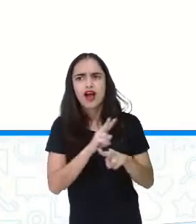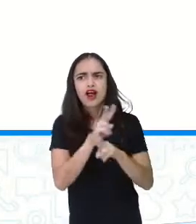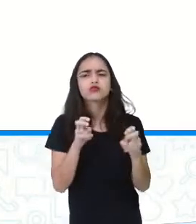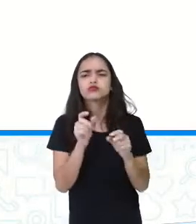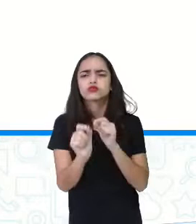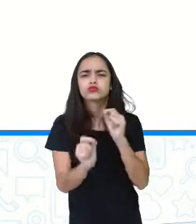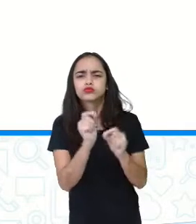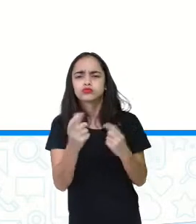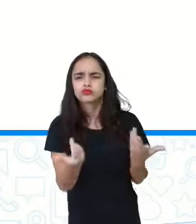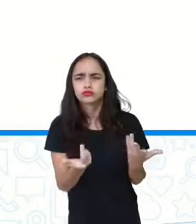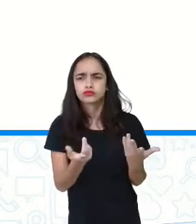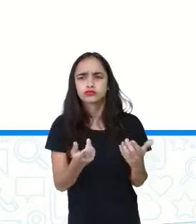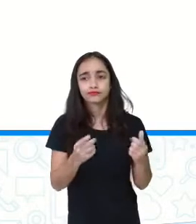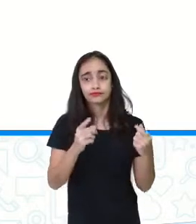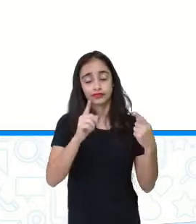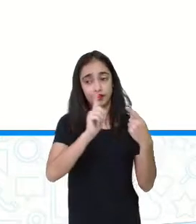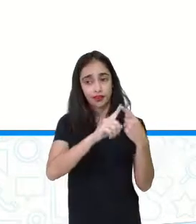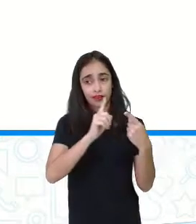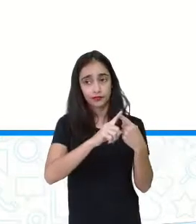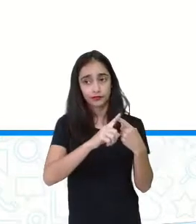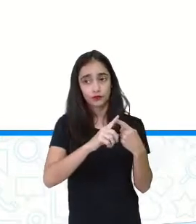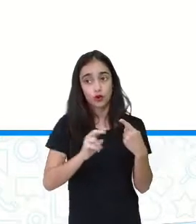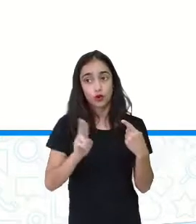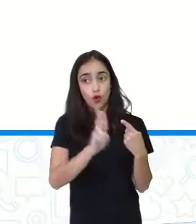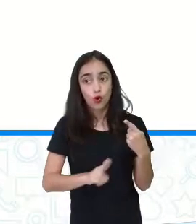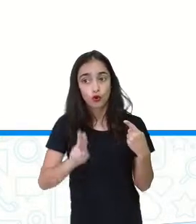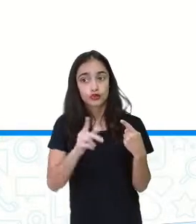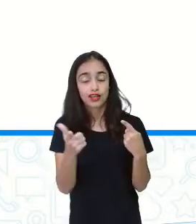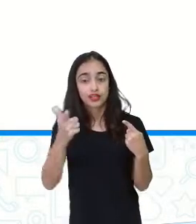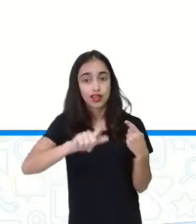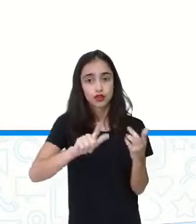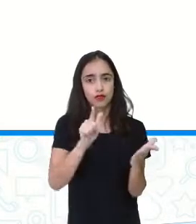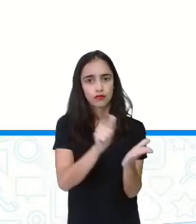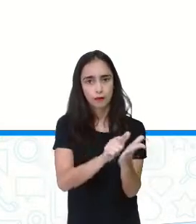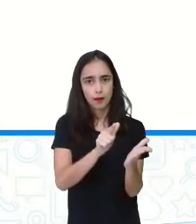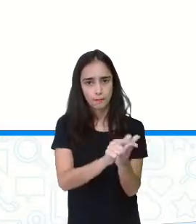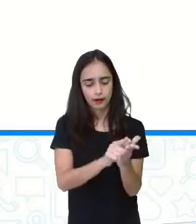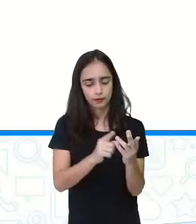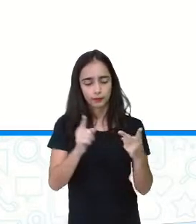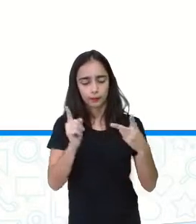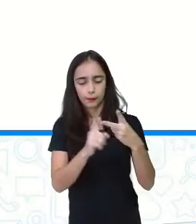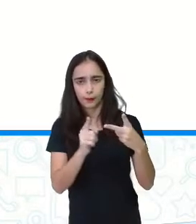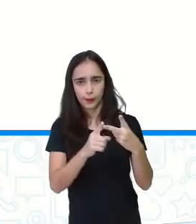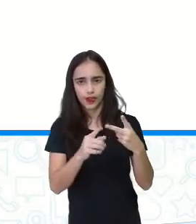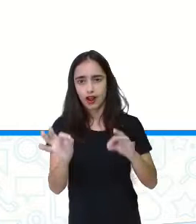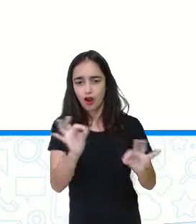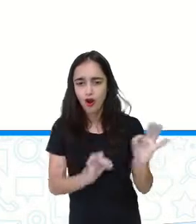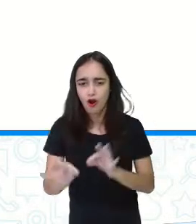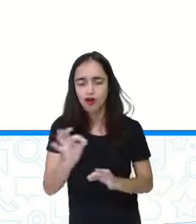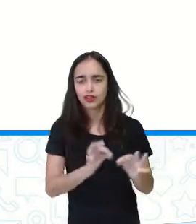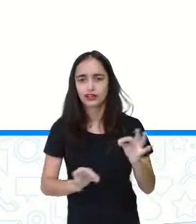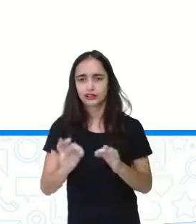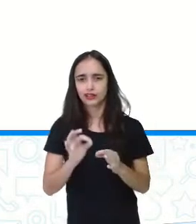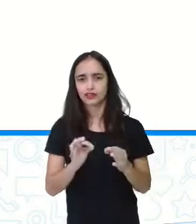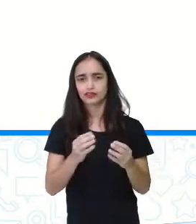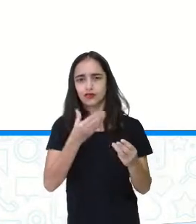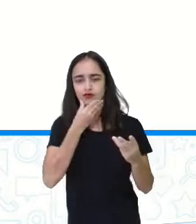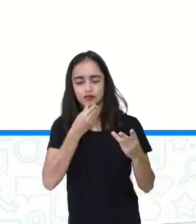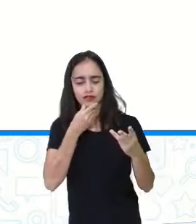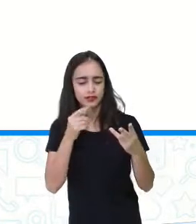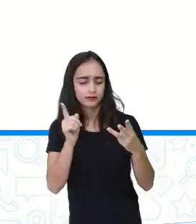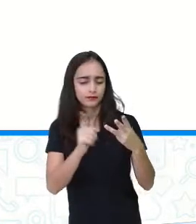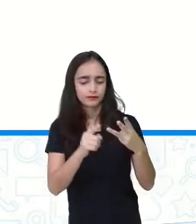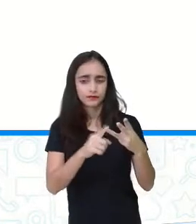reciclagem do Papel letra B o plano infalível do Cebolinha letra c a